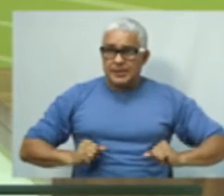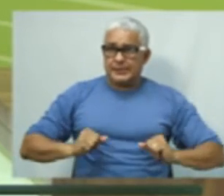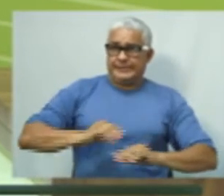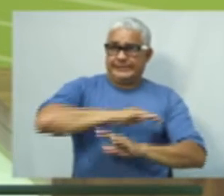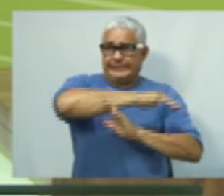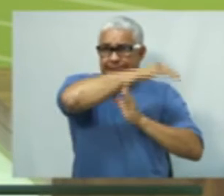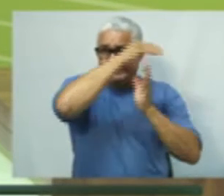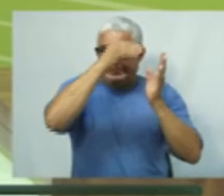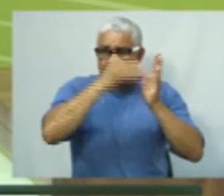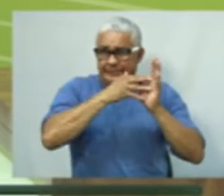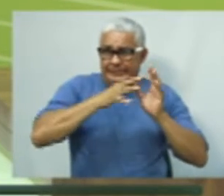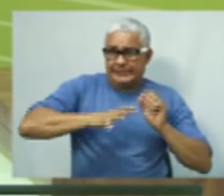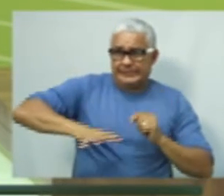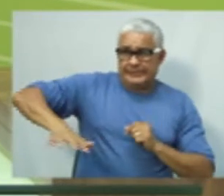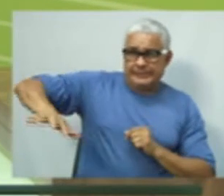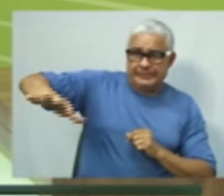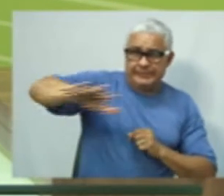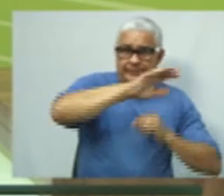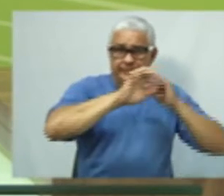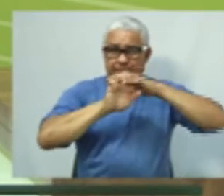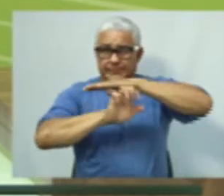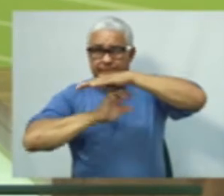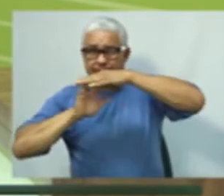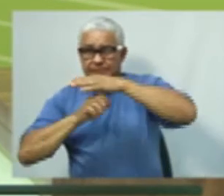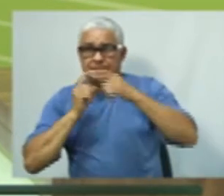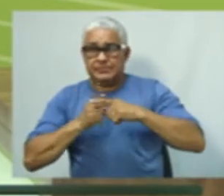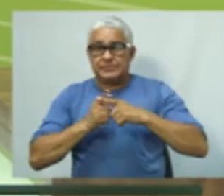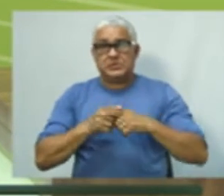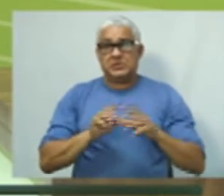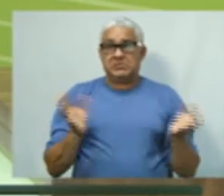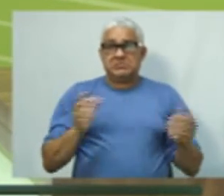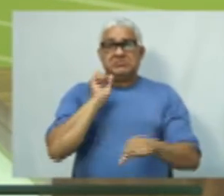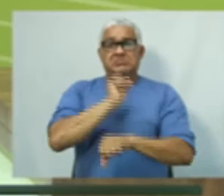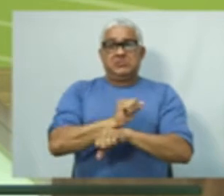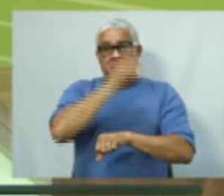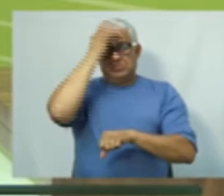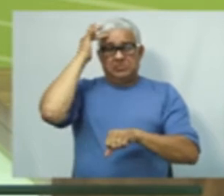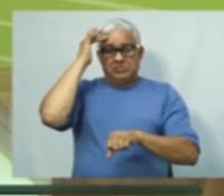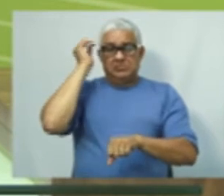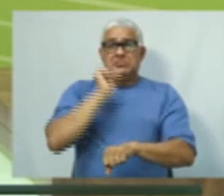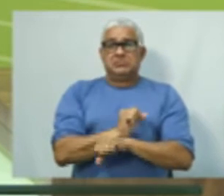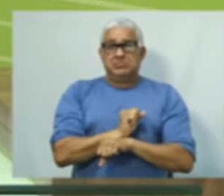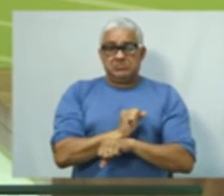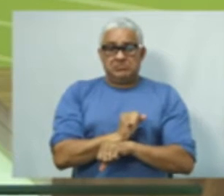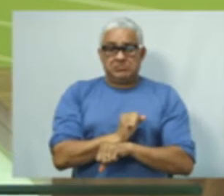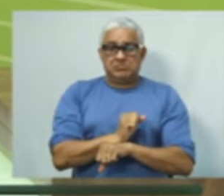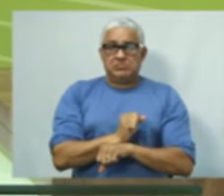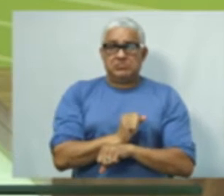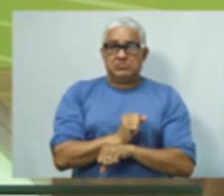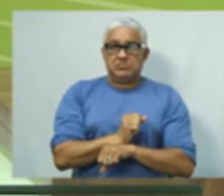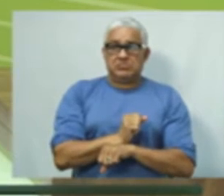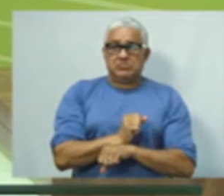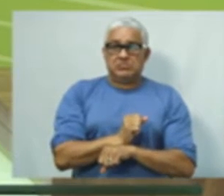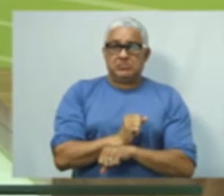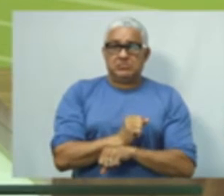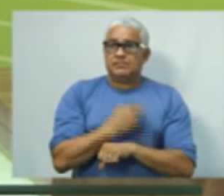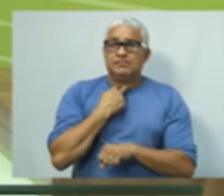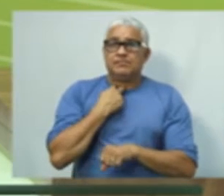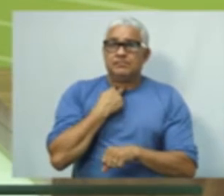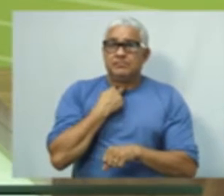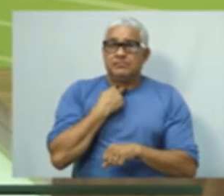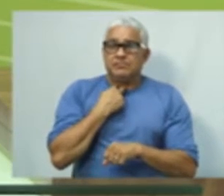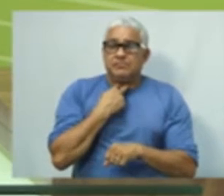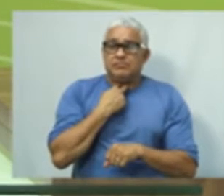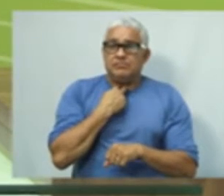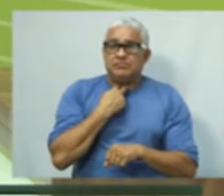as instalações, e as outras indústrias, porque simplesmente as pessoas demandam esses produtos a todo momento e não podem ficar sem